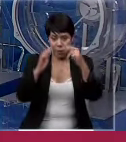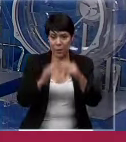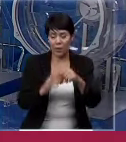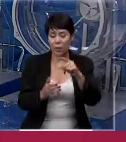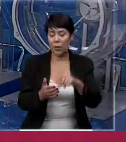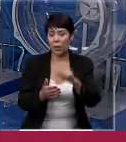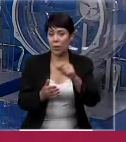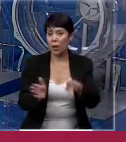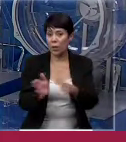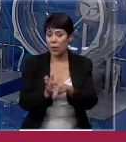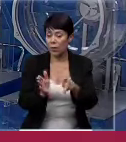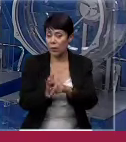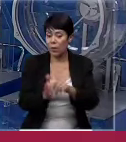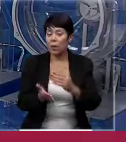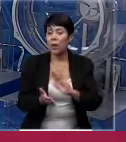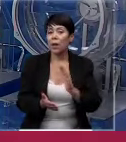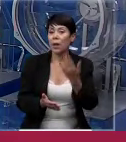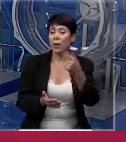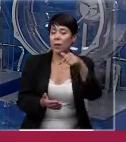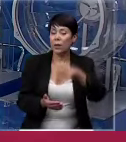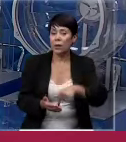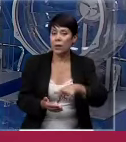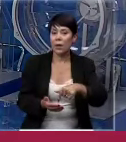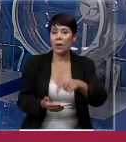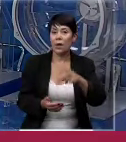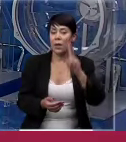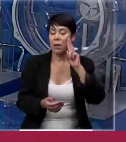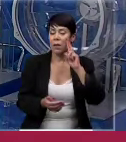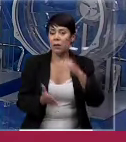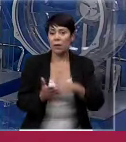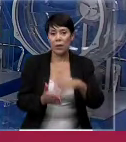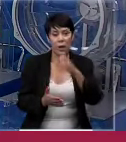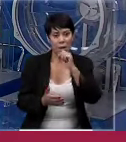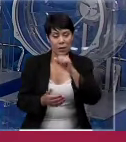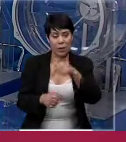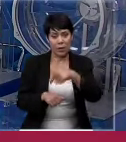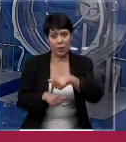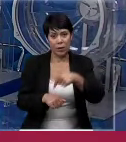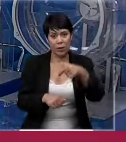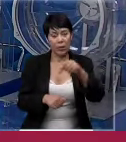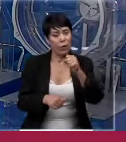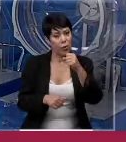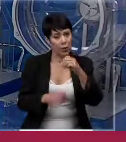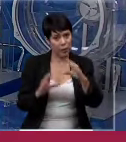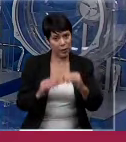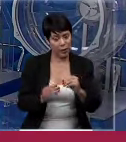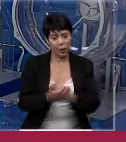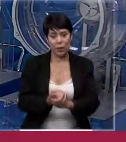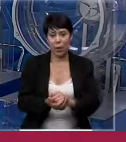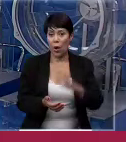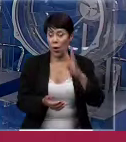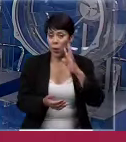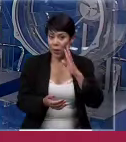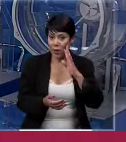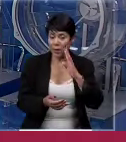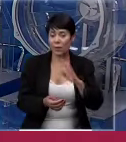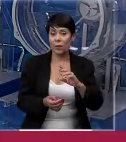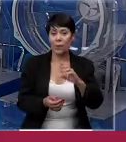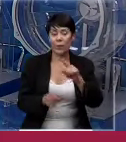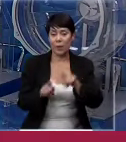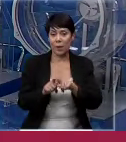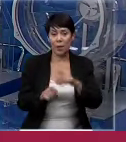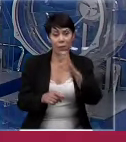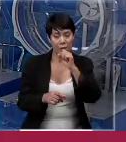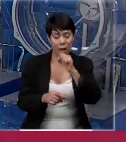dos sorteios que são realizados aqui de segunda a sábado, sempre às 20 horas. Às quartas e aos sábados, às 19 horas,